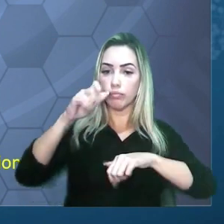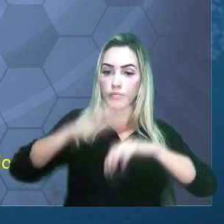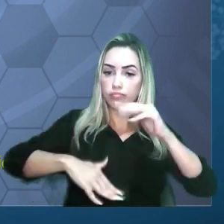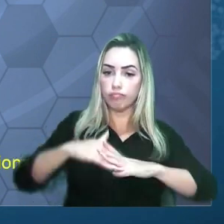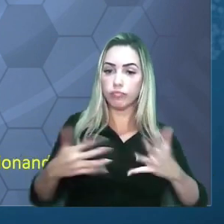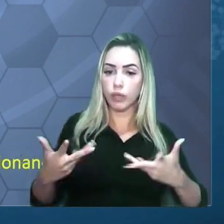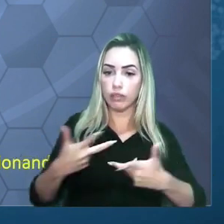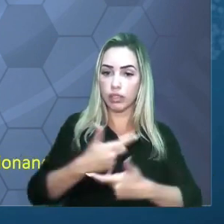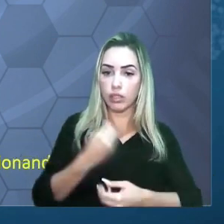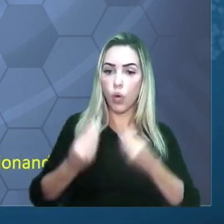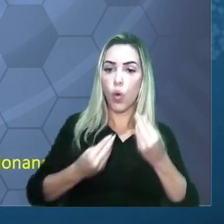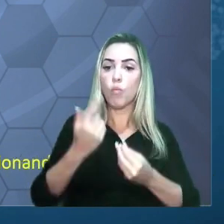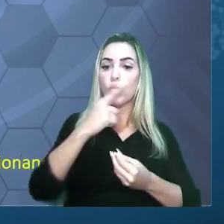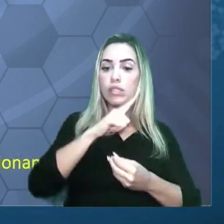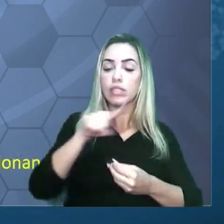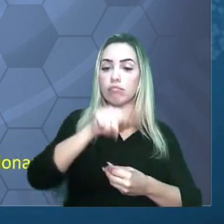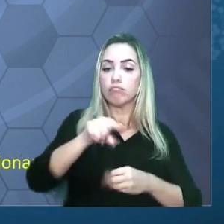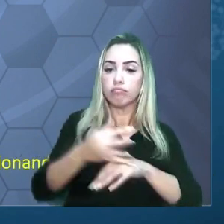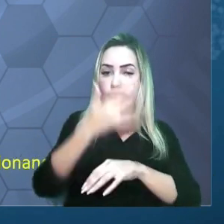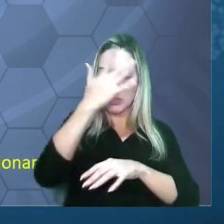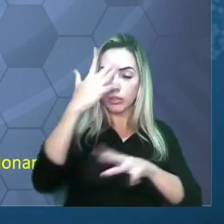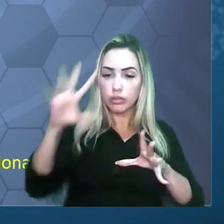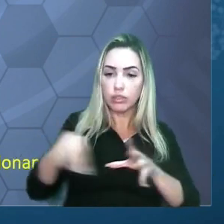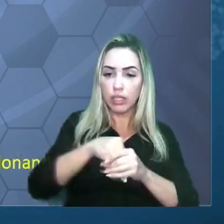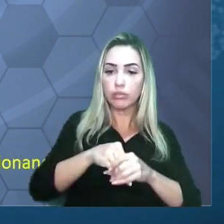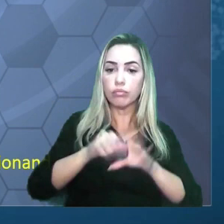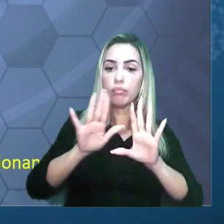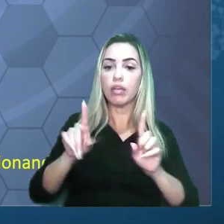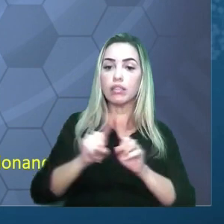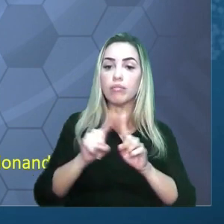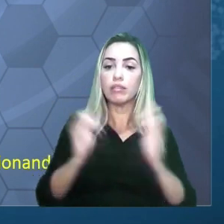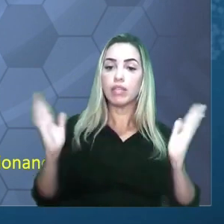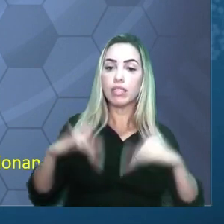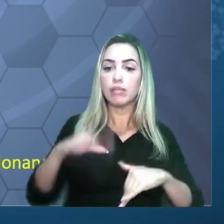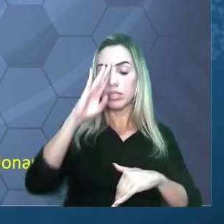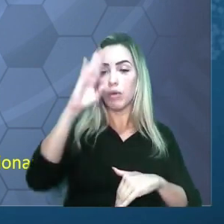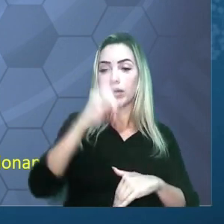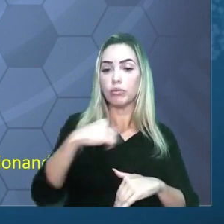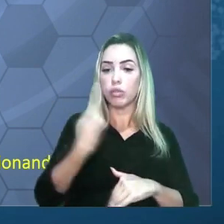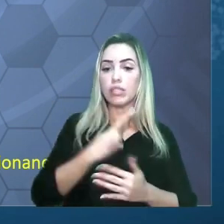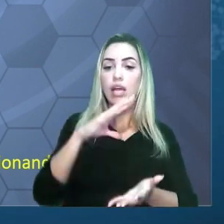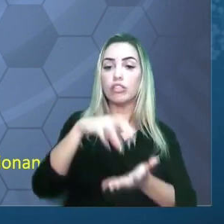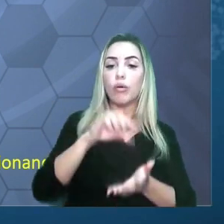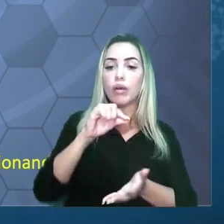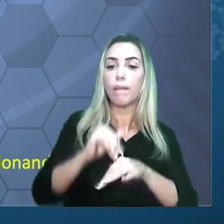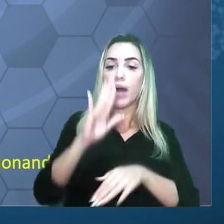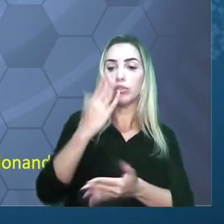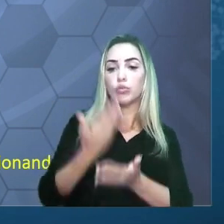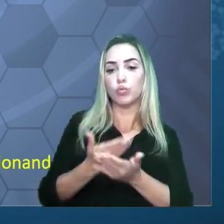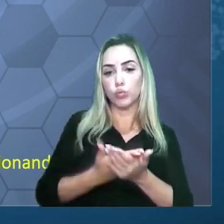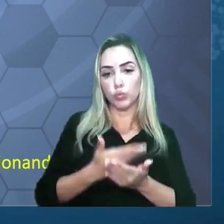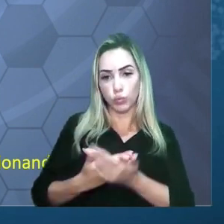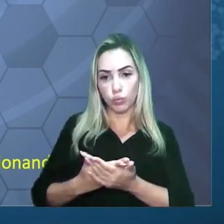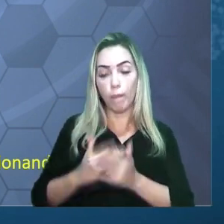como reter esse pessoal, mas também trazer, principalmente para a nossa região, mais estudos de fase 1, mas para isso nós